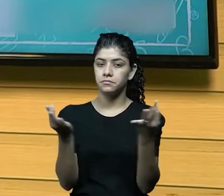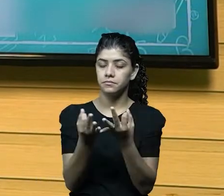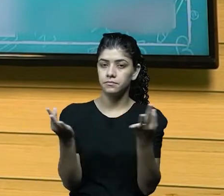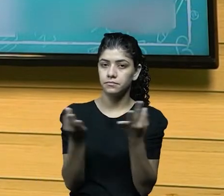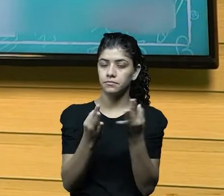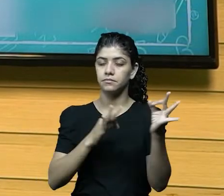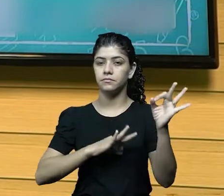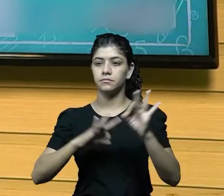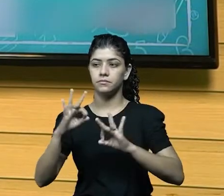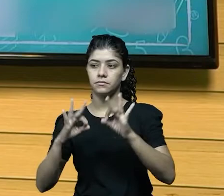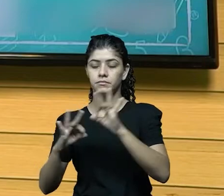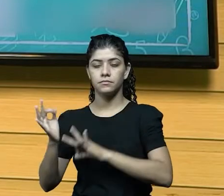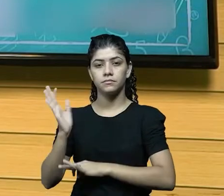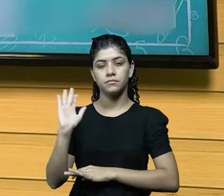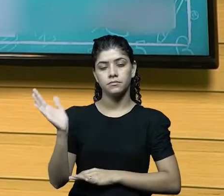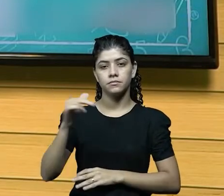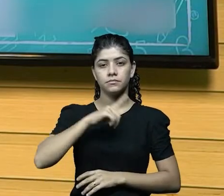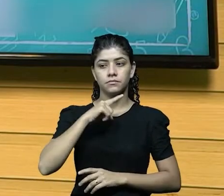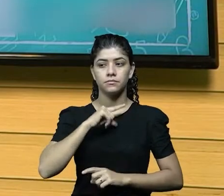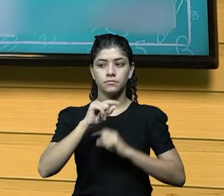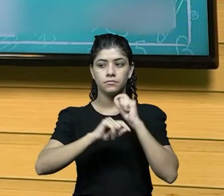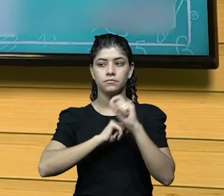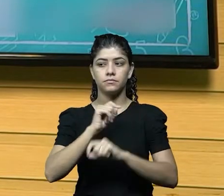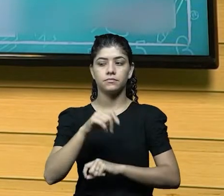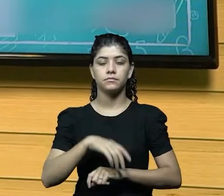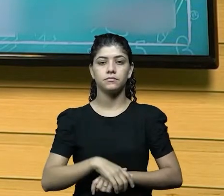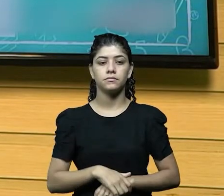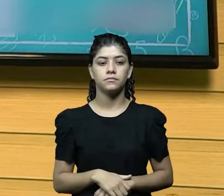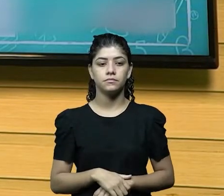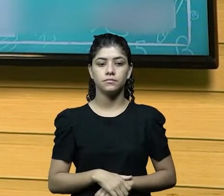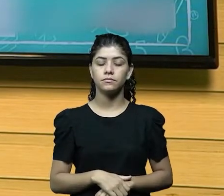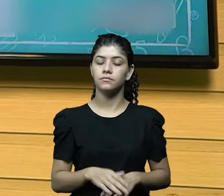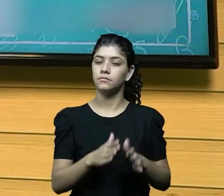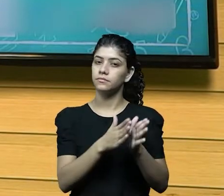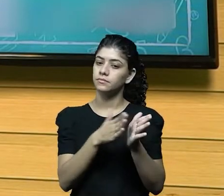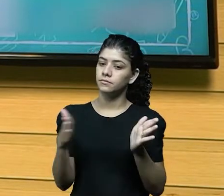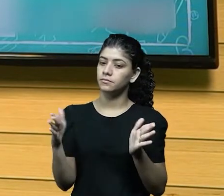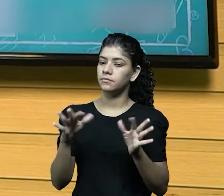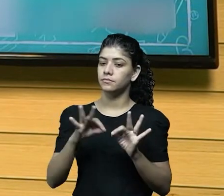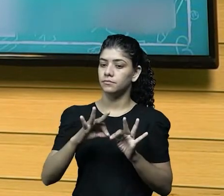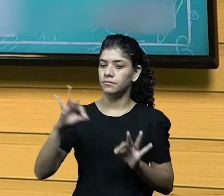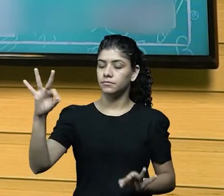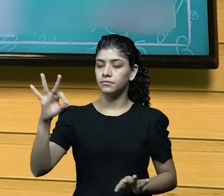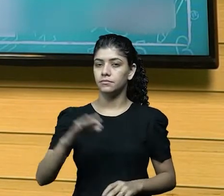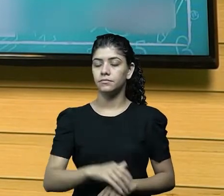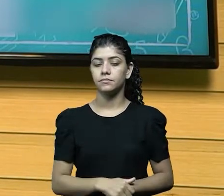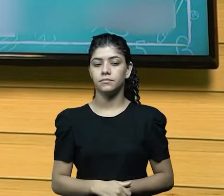perfeitamente alinhado fará parte da medida que foi tomada.